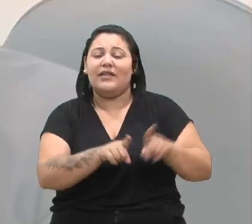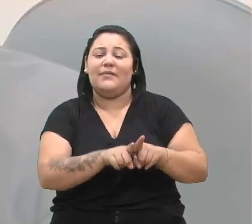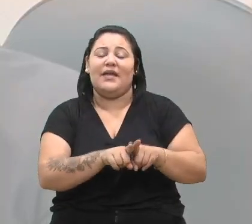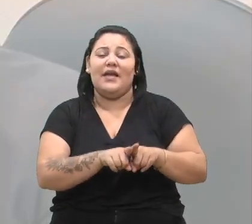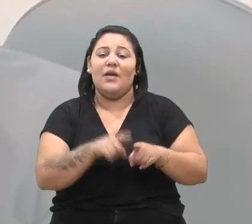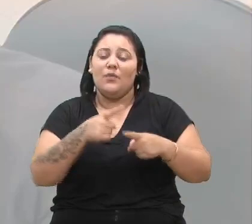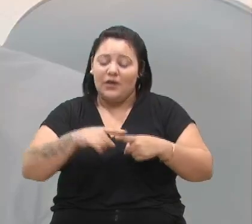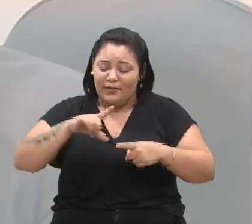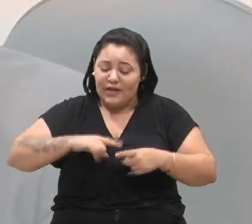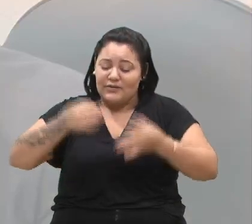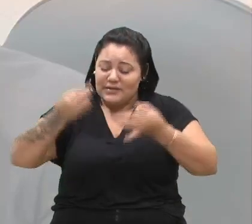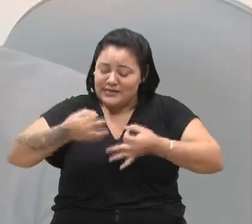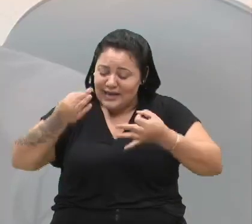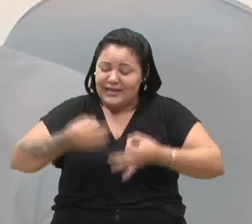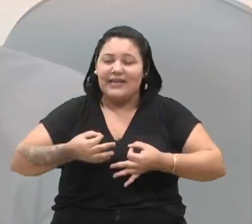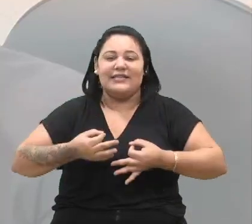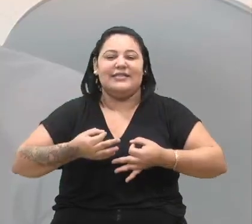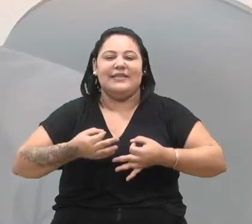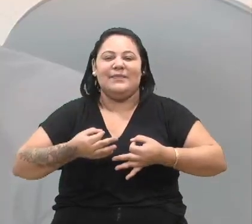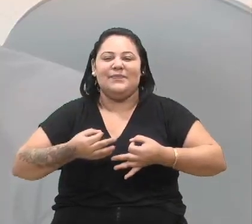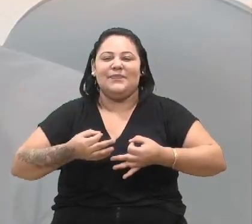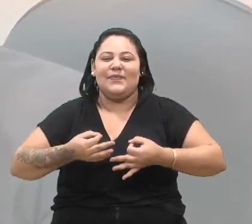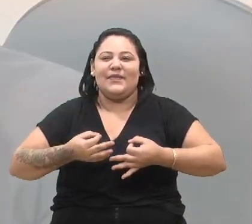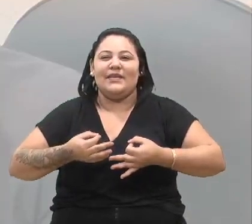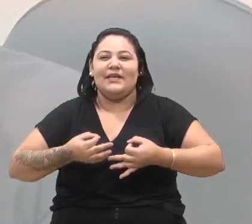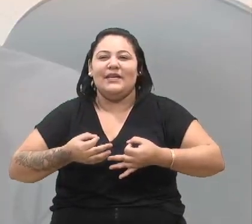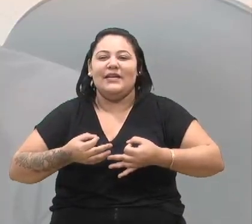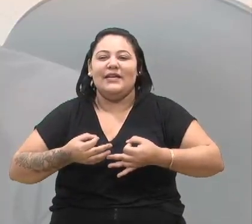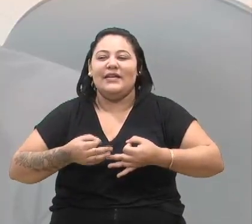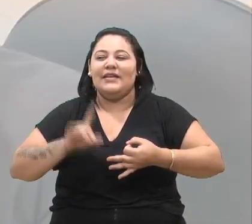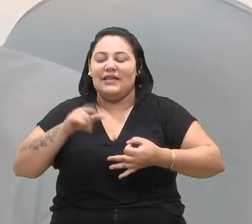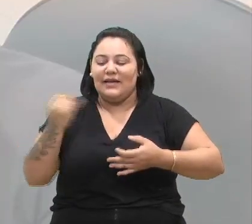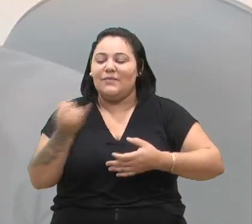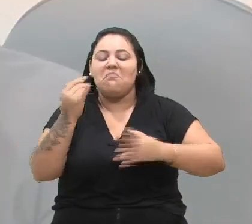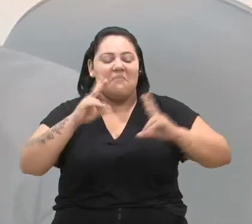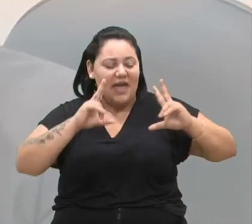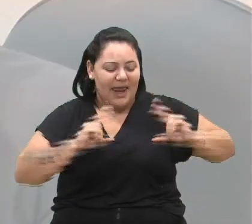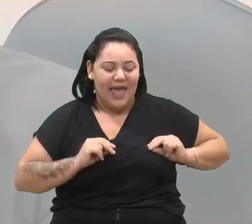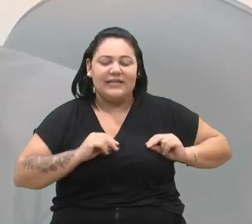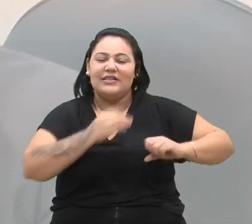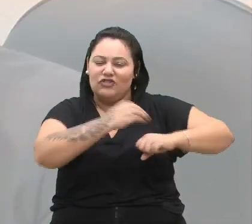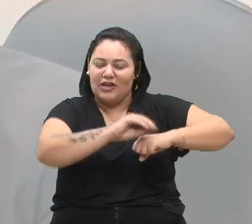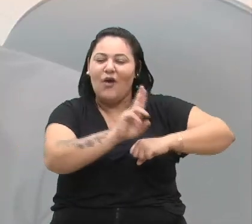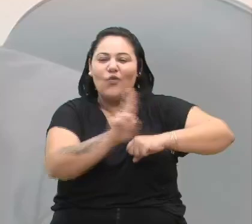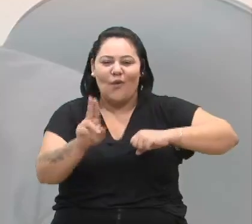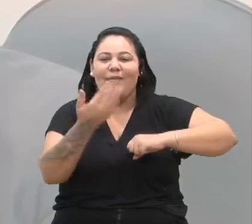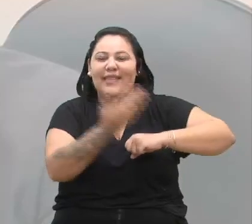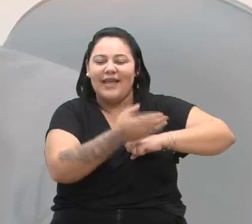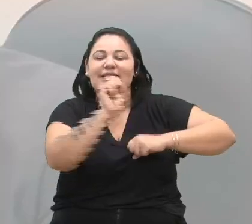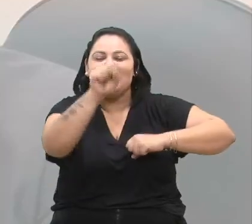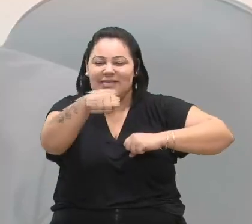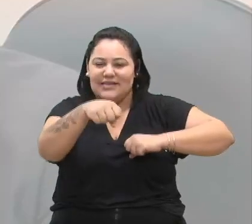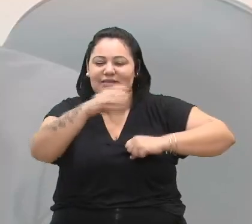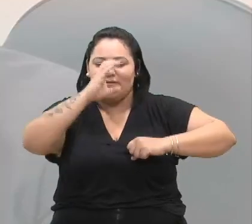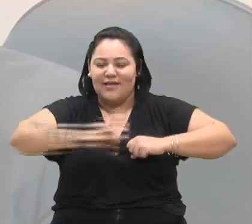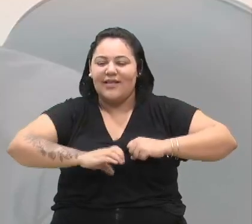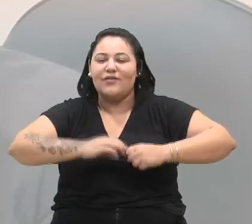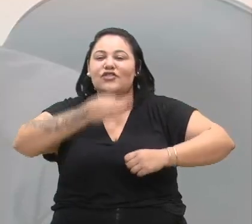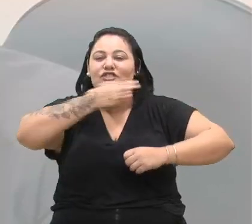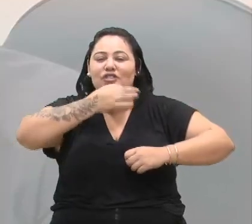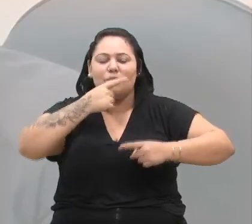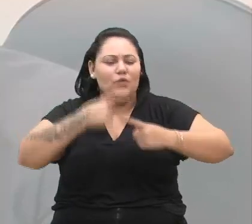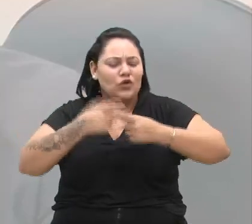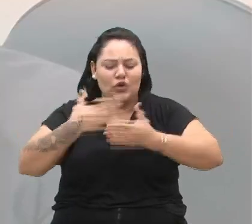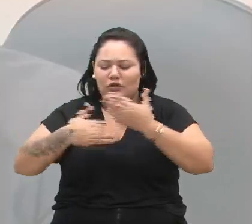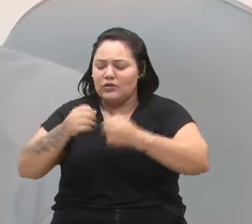da justiça que o senhor faz em nomear o Leonir Thalff como cidadão caxiense, por tudo aquilo que ele fez para o Caxias do